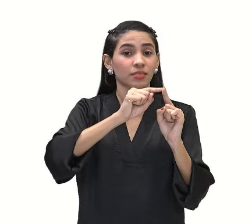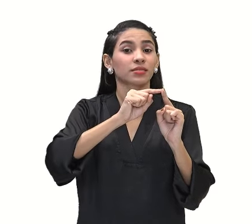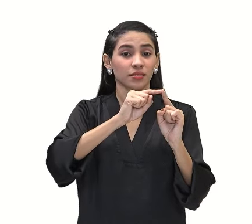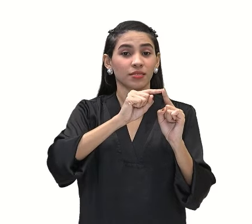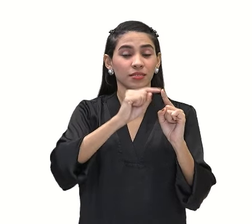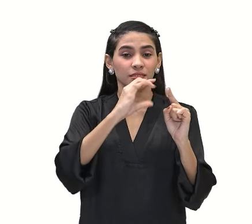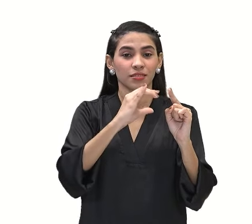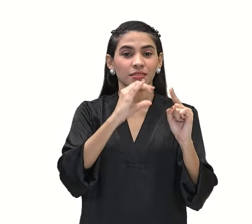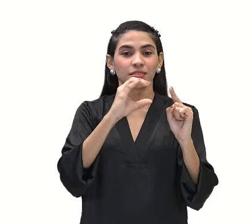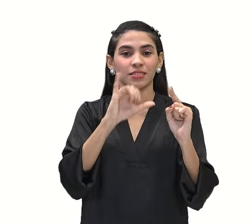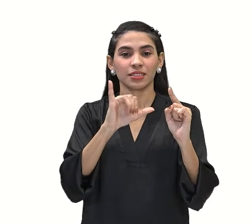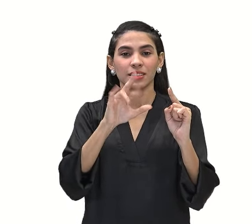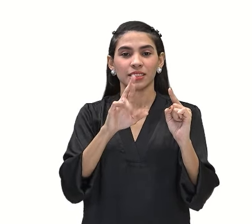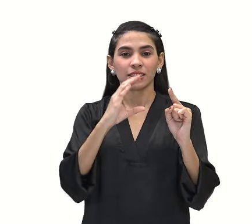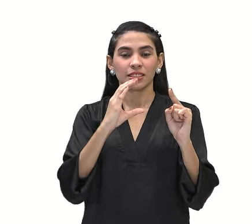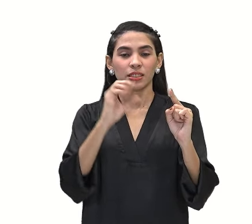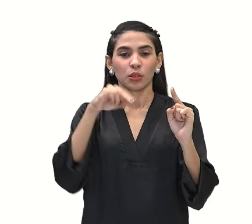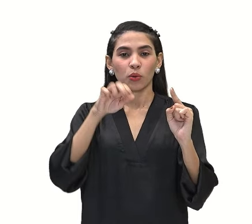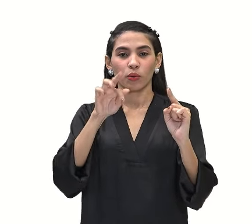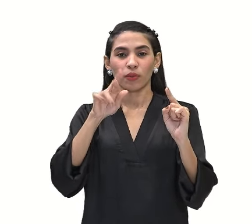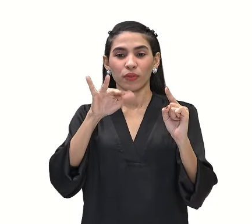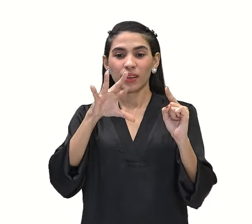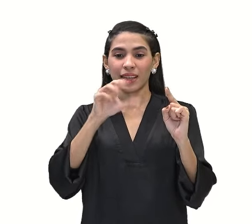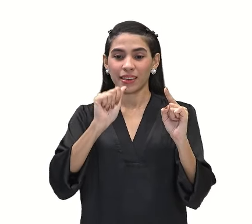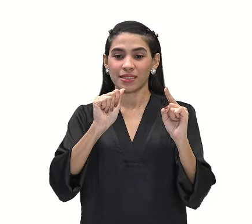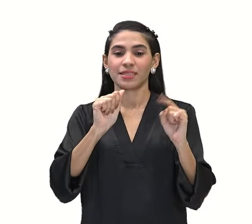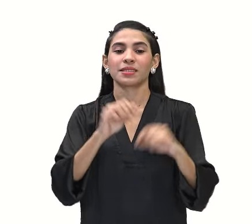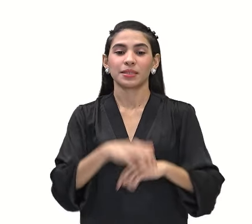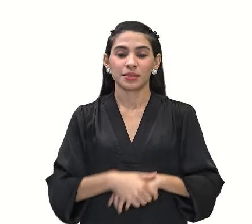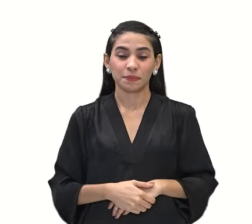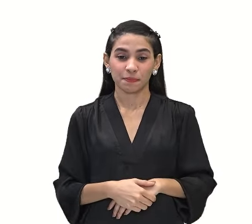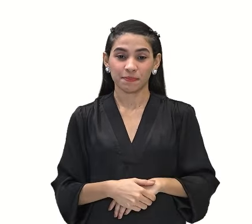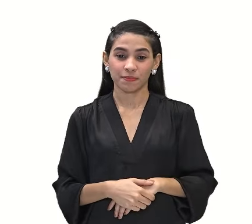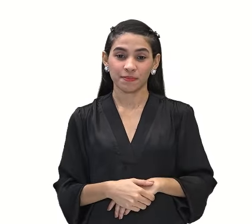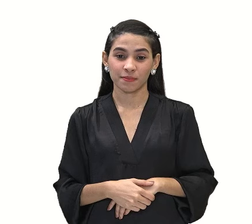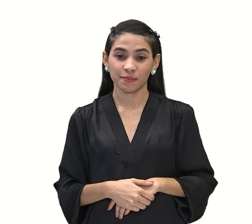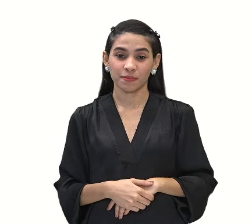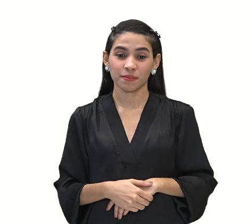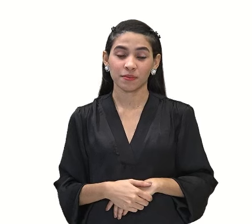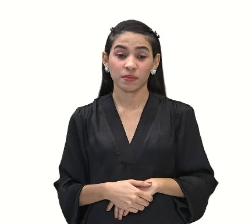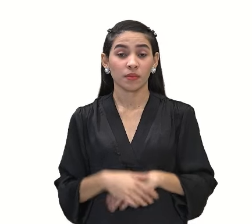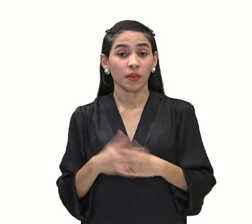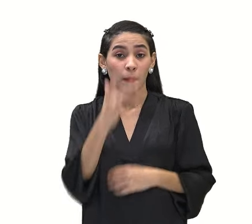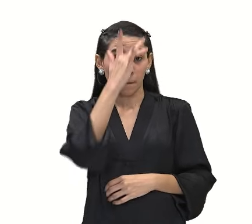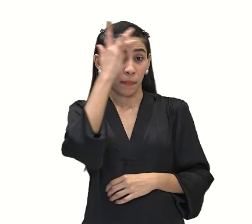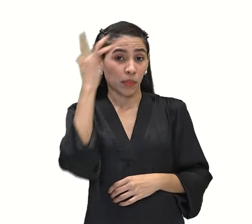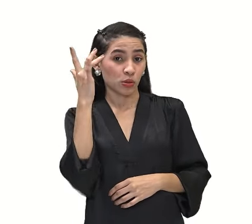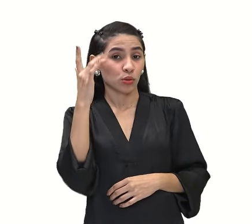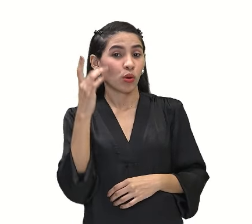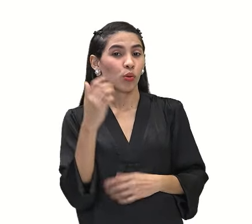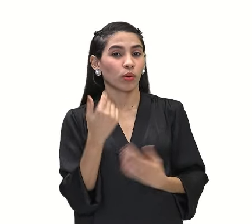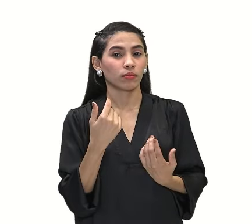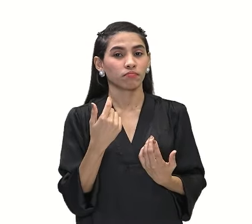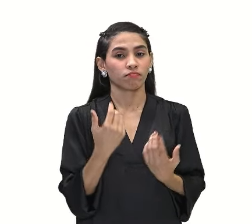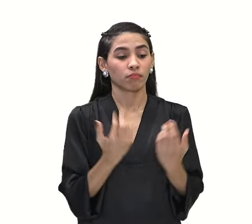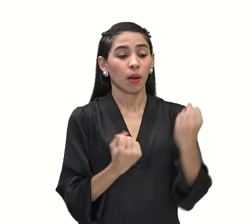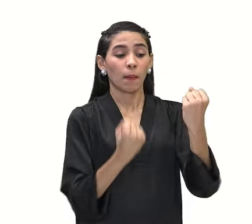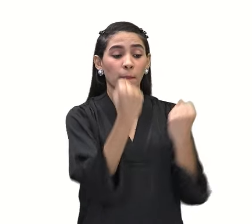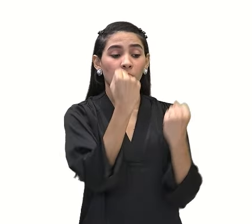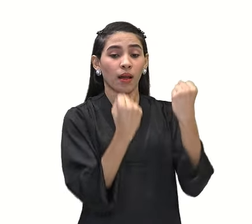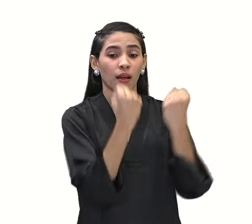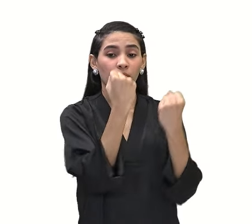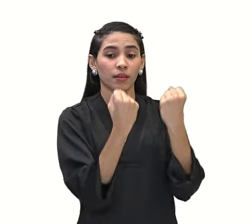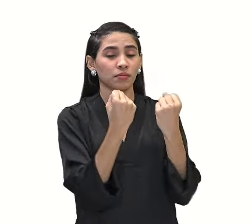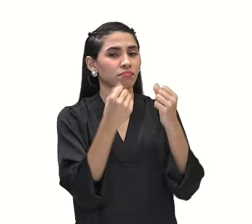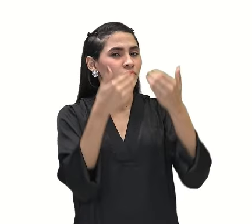rotatória é uma circunferência certo para as pessoas que dirigem isso aí já tá bem